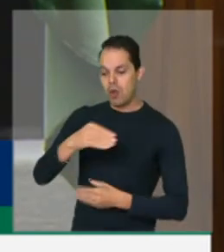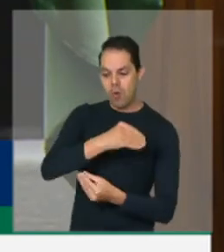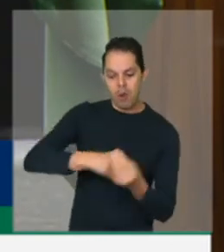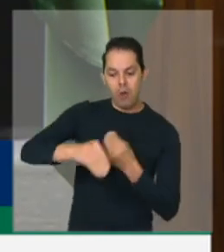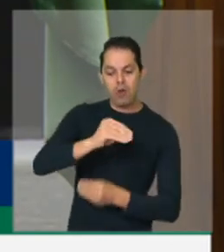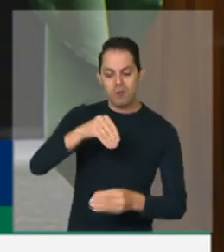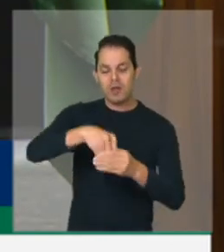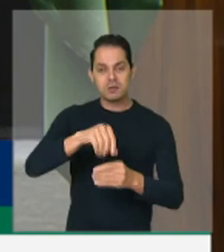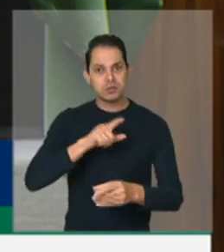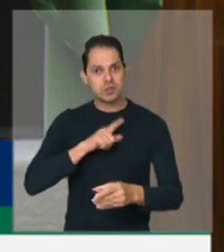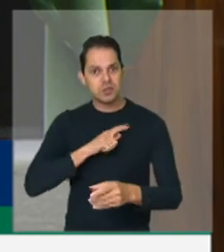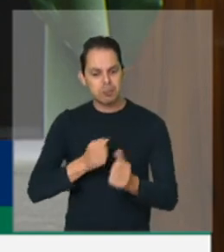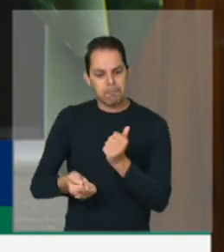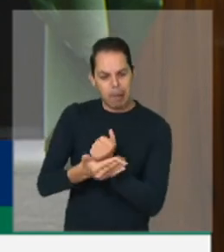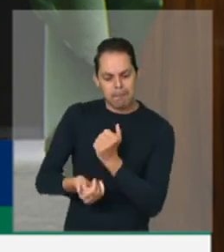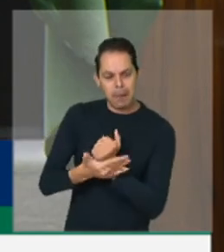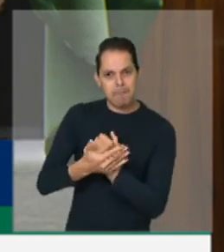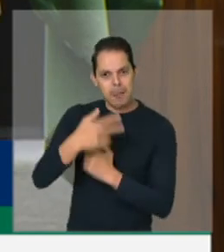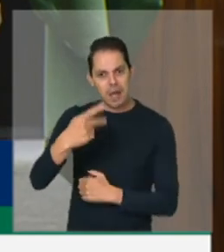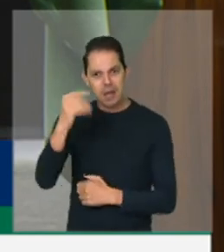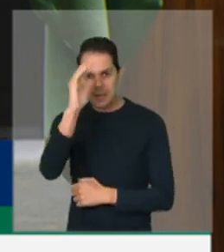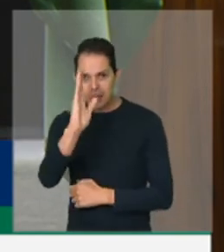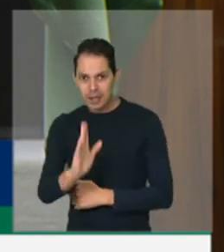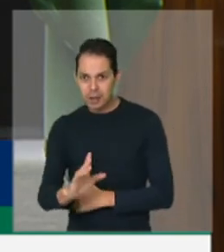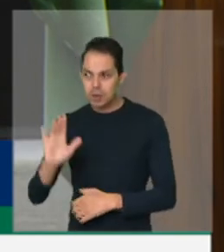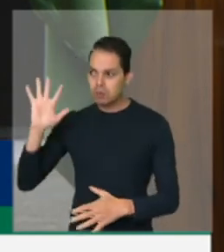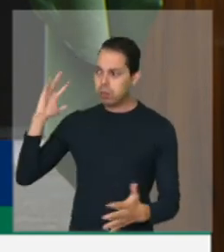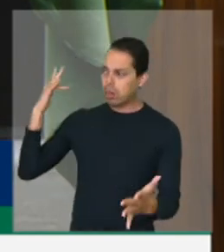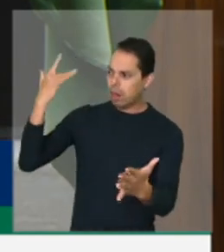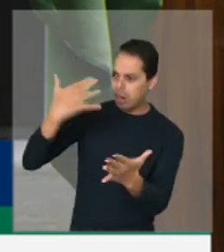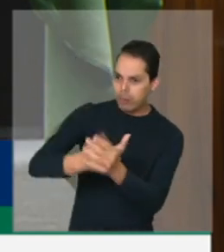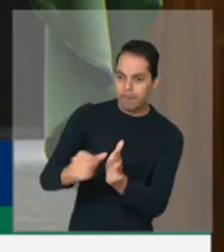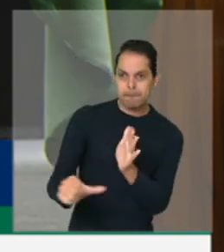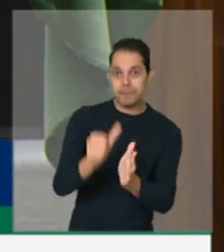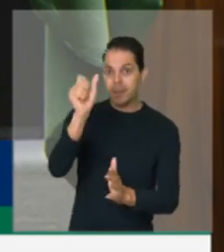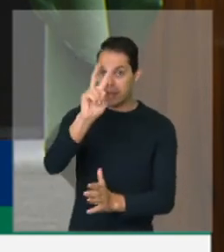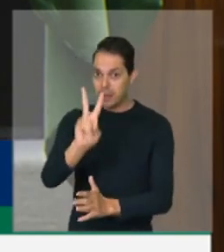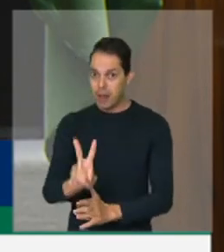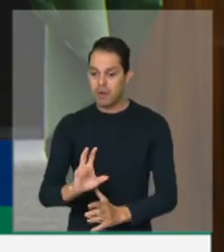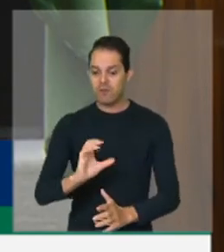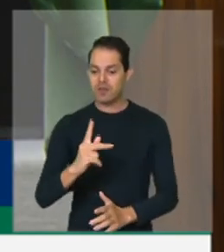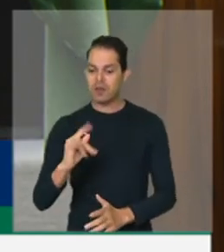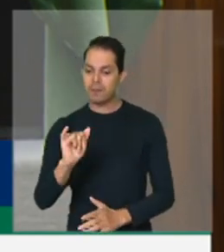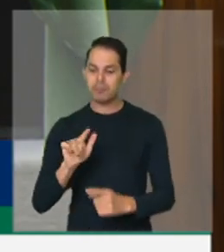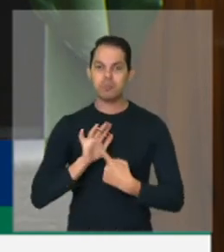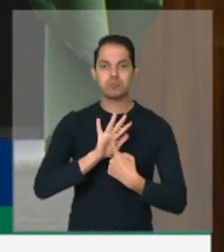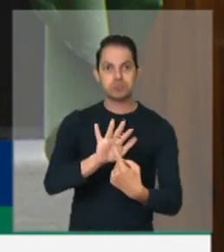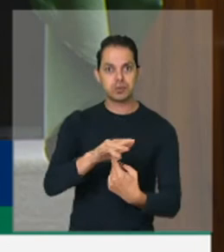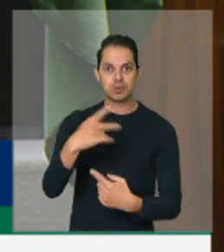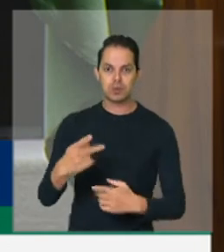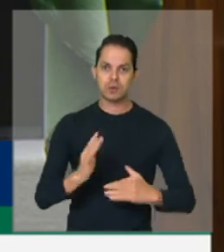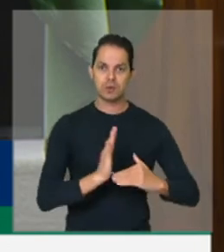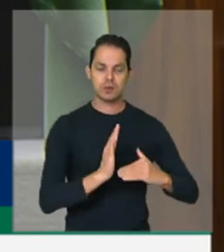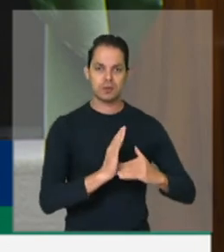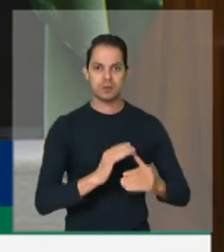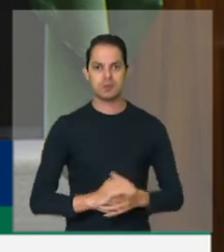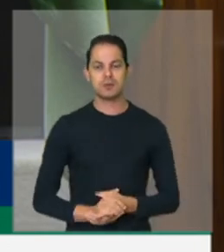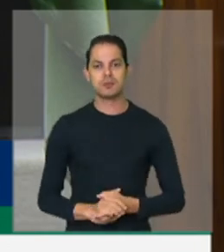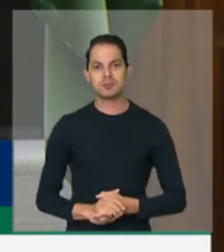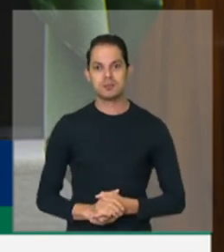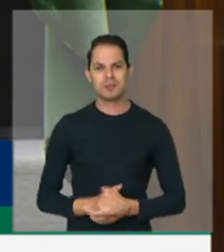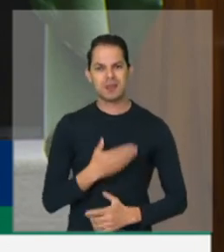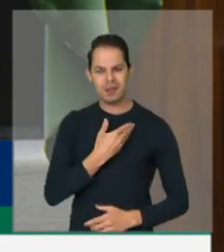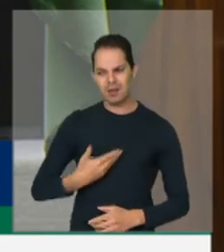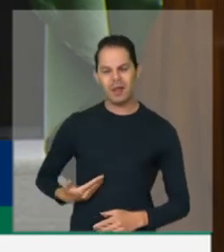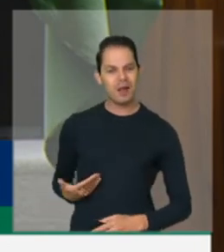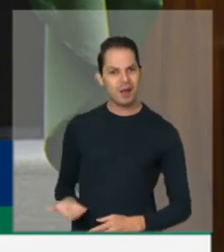corrupção já visto na história do Brasil, segundo os dados da CPI da Covid-19 lá no Senado Federal. É esse governo